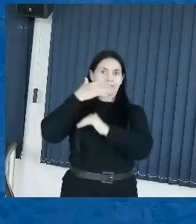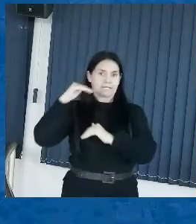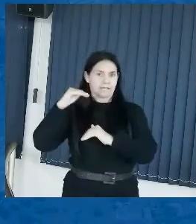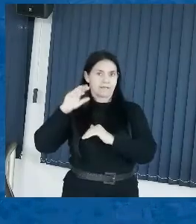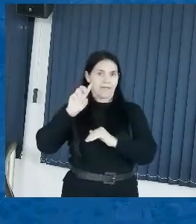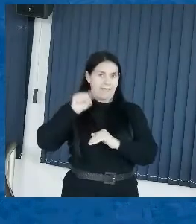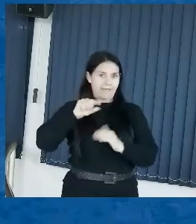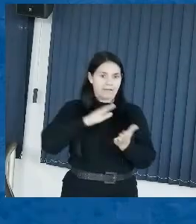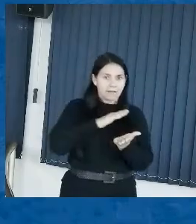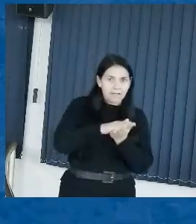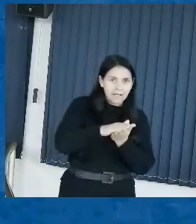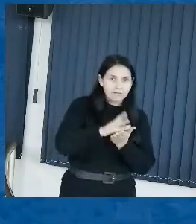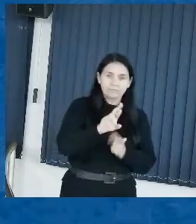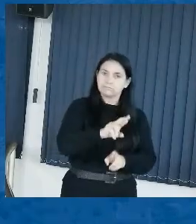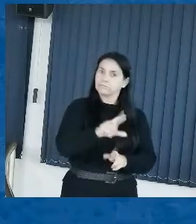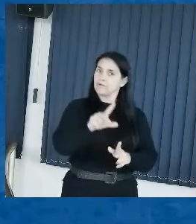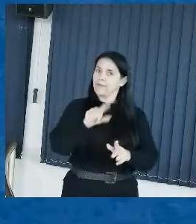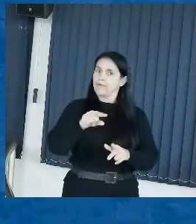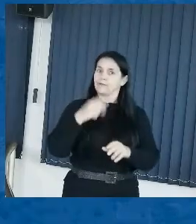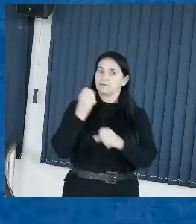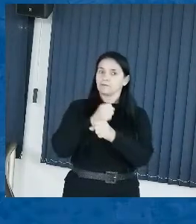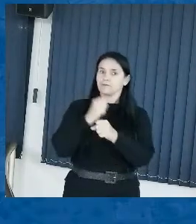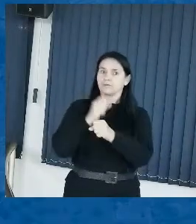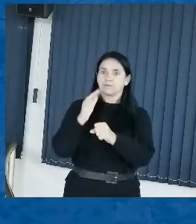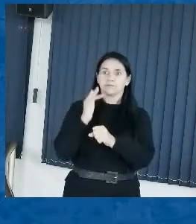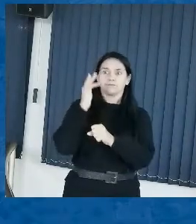construção de futuro.